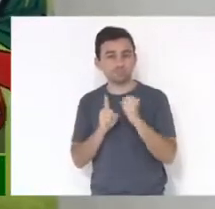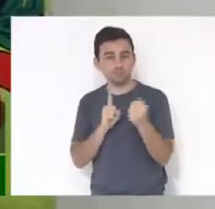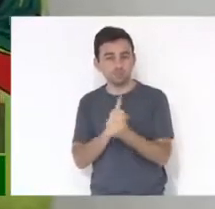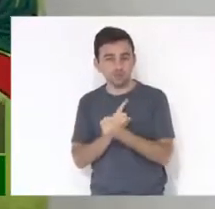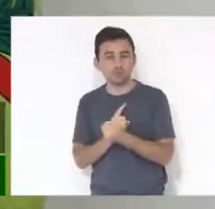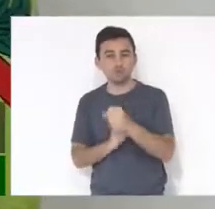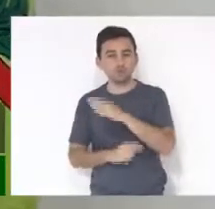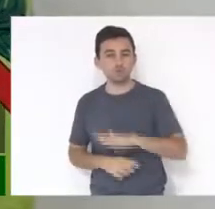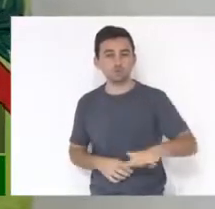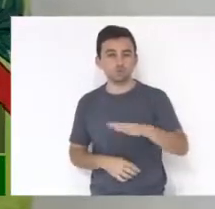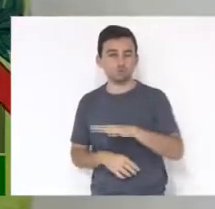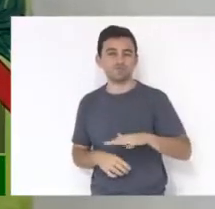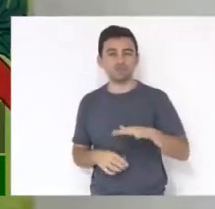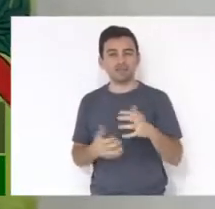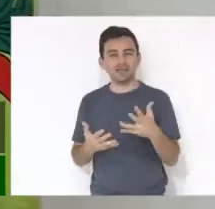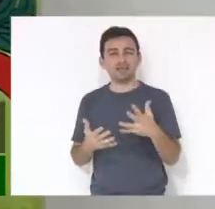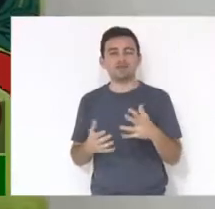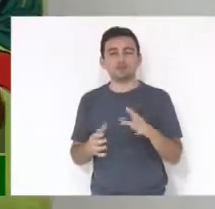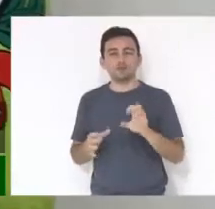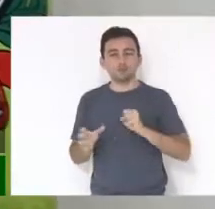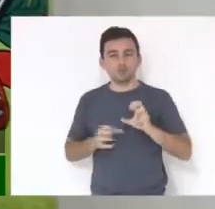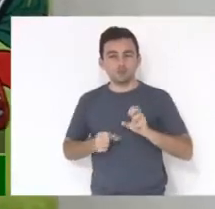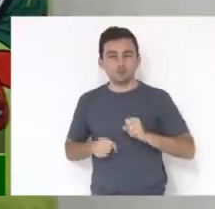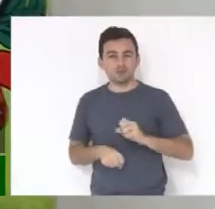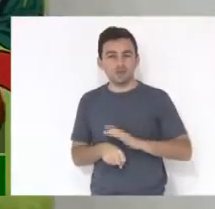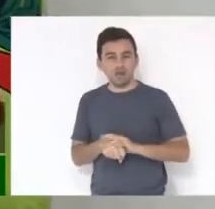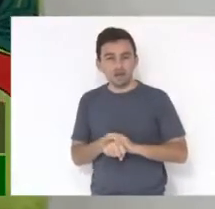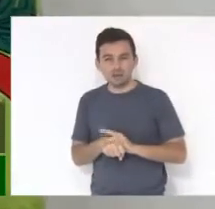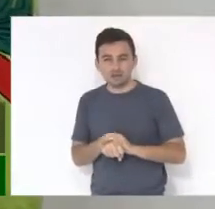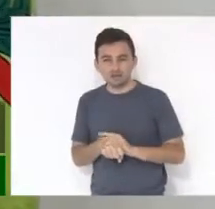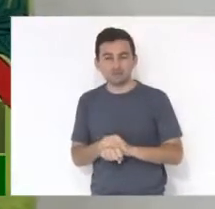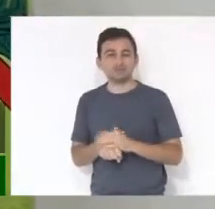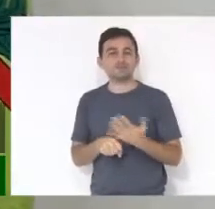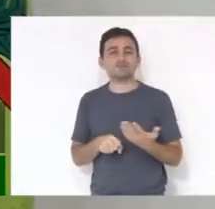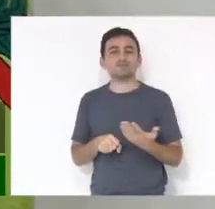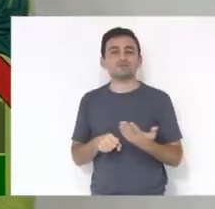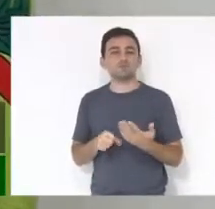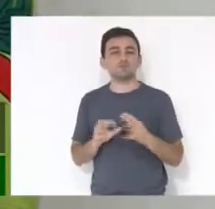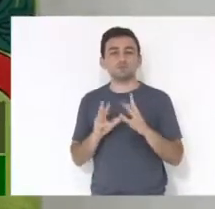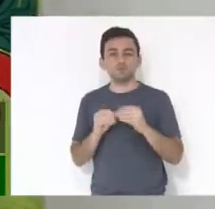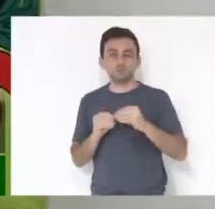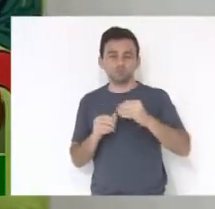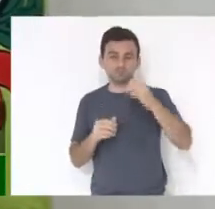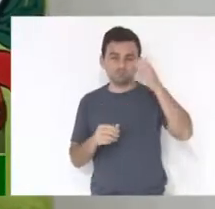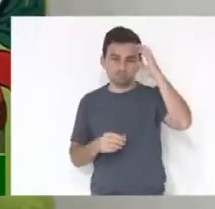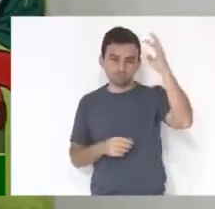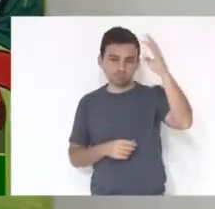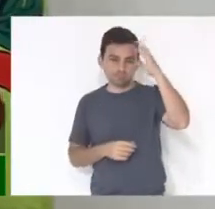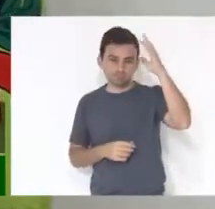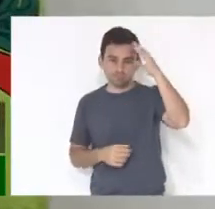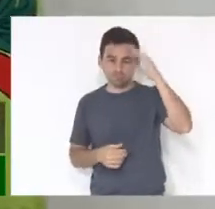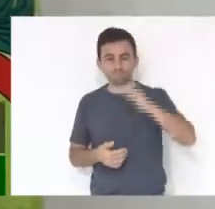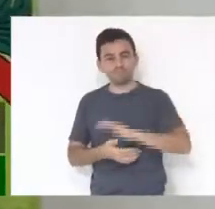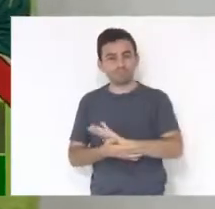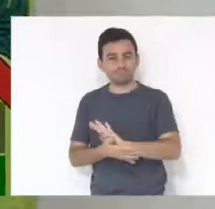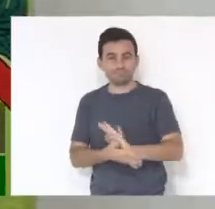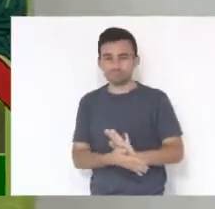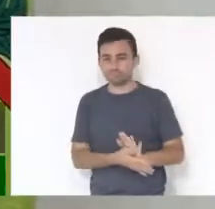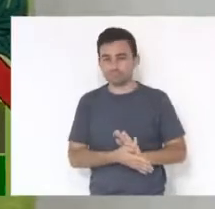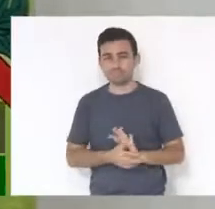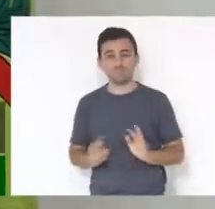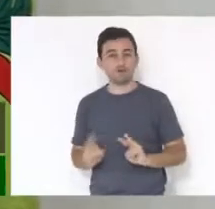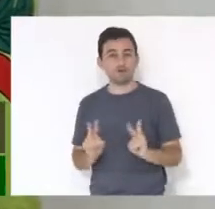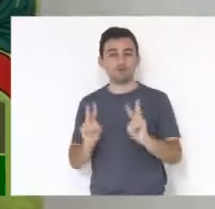nação, minando a saúde, embotando o ânimo e o discernimento do povo, solapando os seus mais caros valores. Esse é